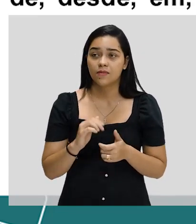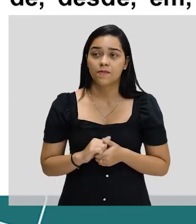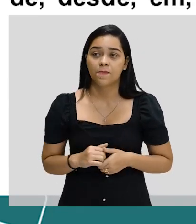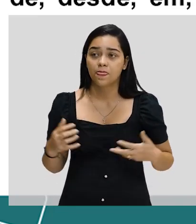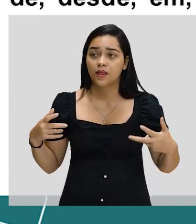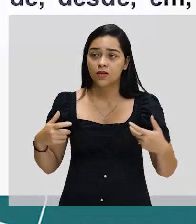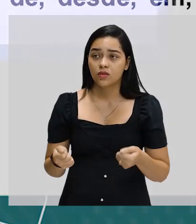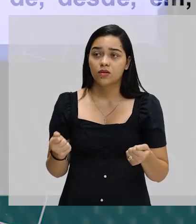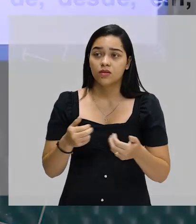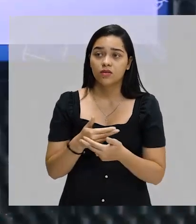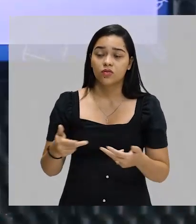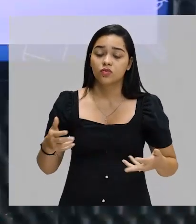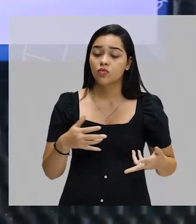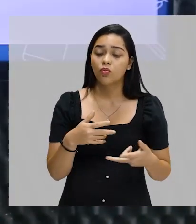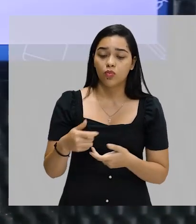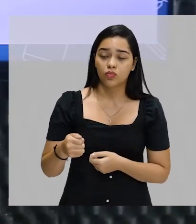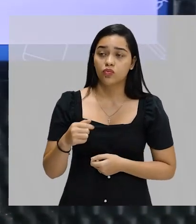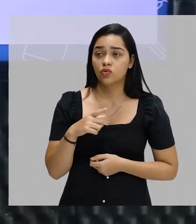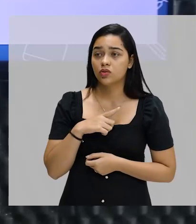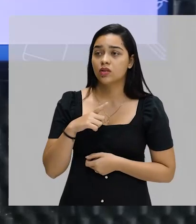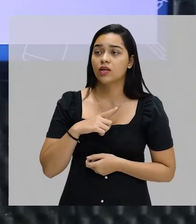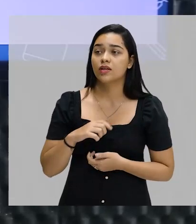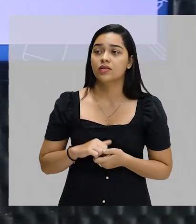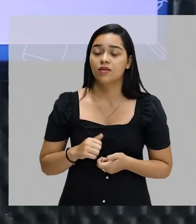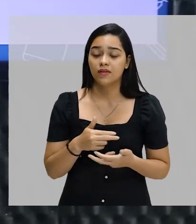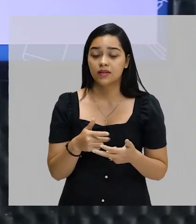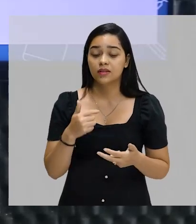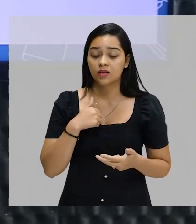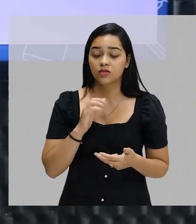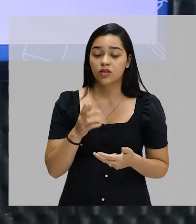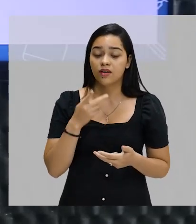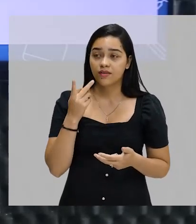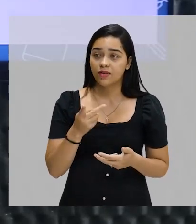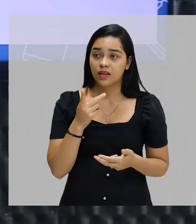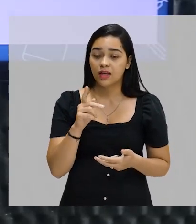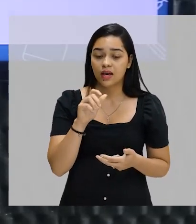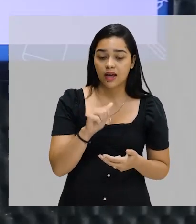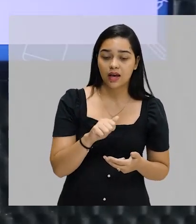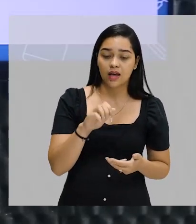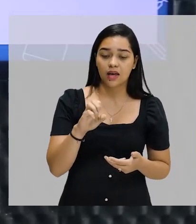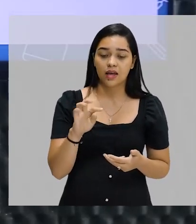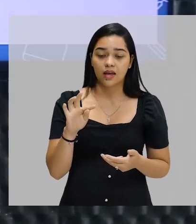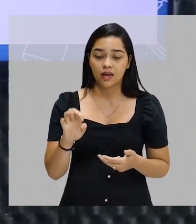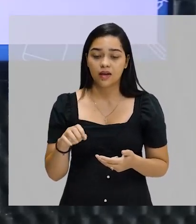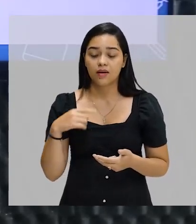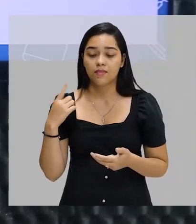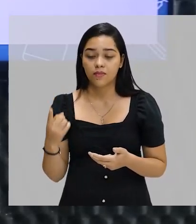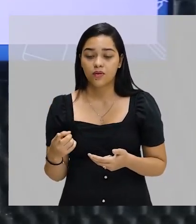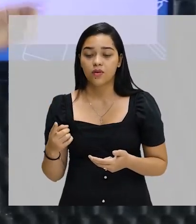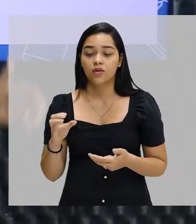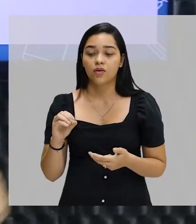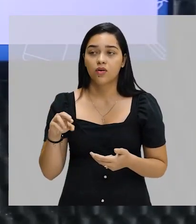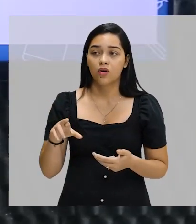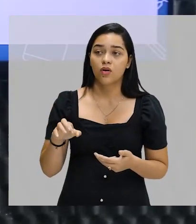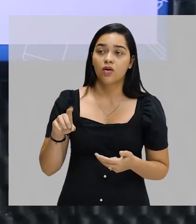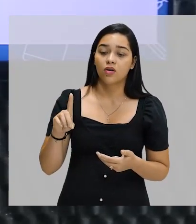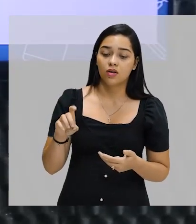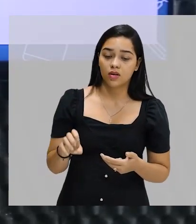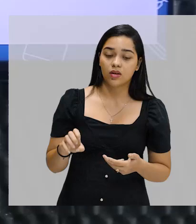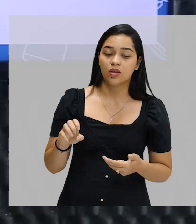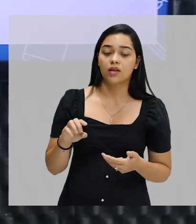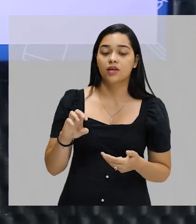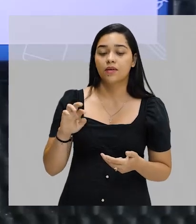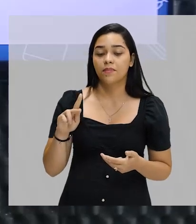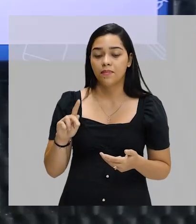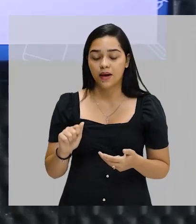Em toda circunstância do mundo, ela vai ser uma preposição. São essas que eu falei para vocês. A, ante, até, após, com, contra, de, desde,